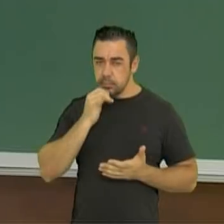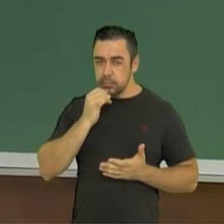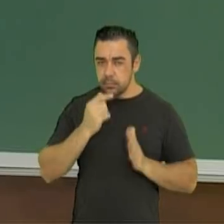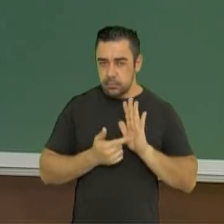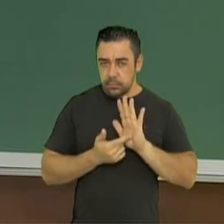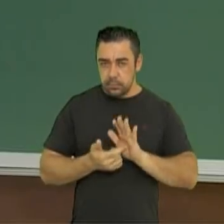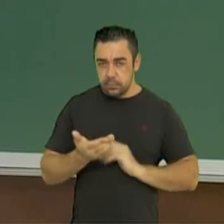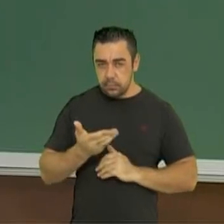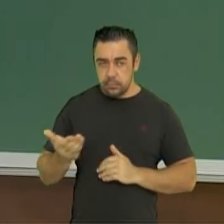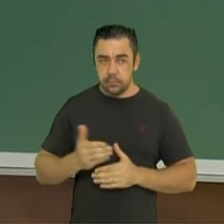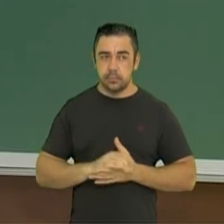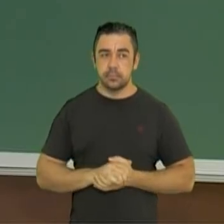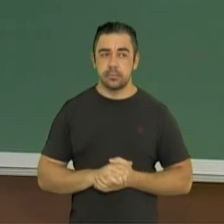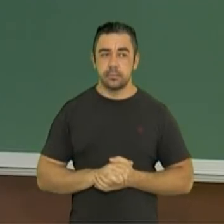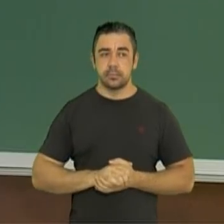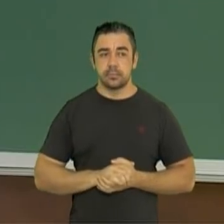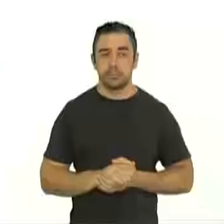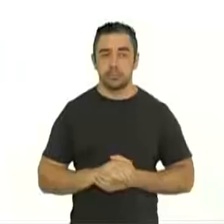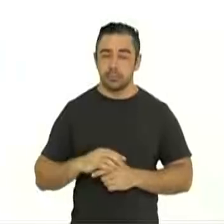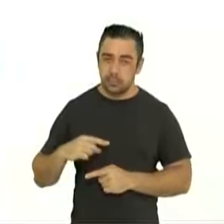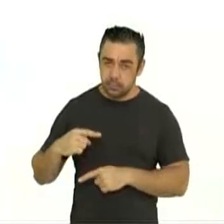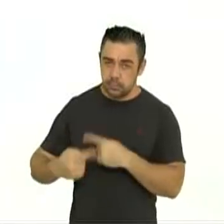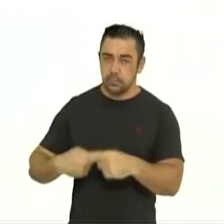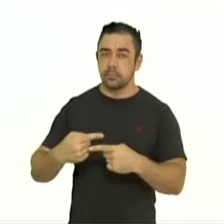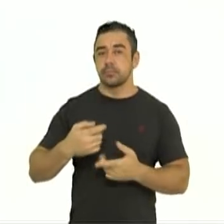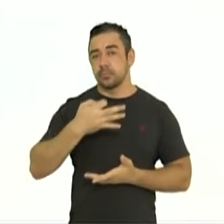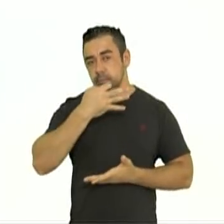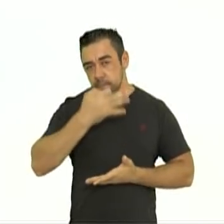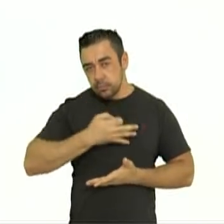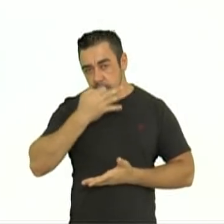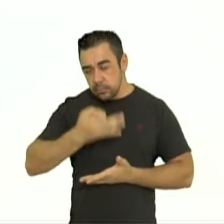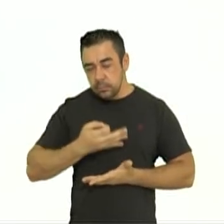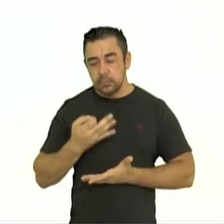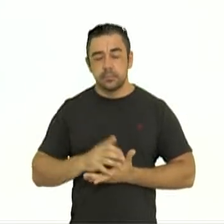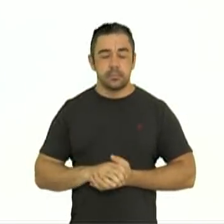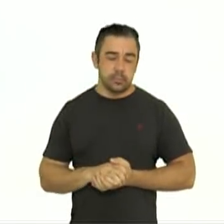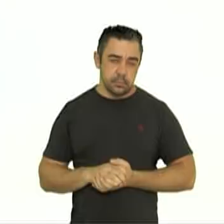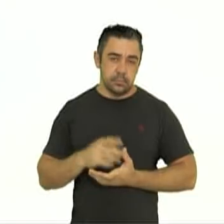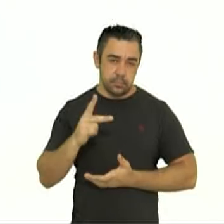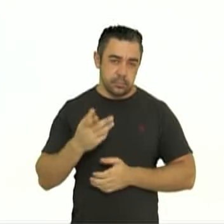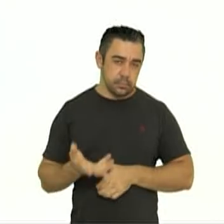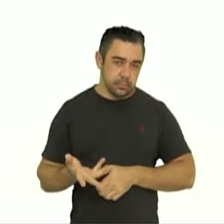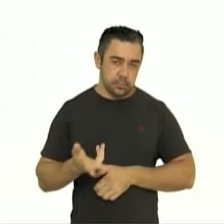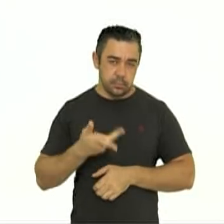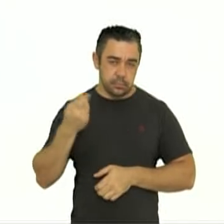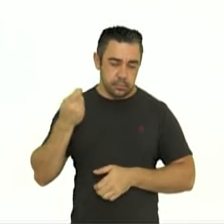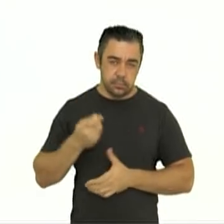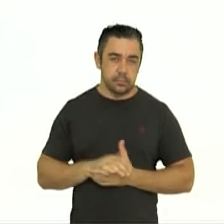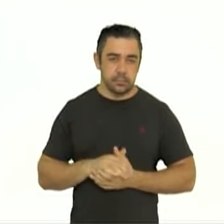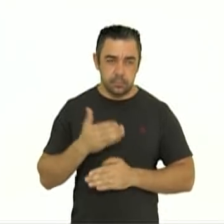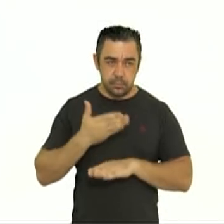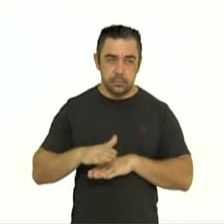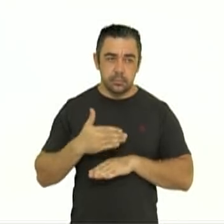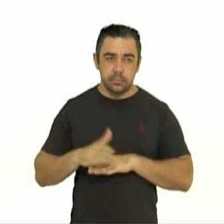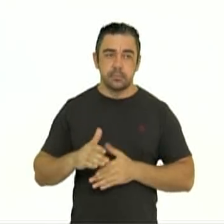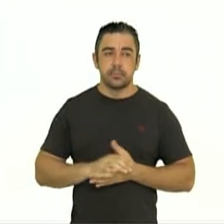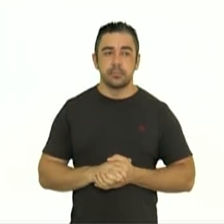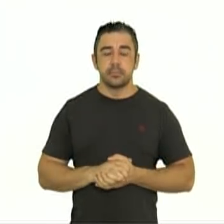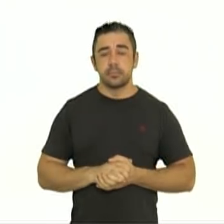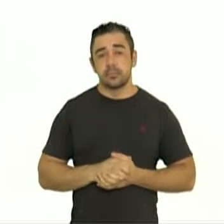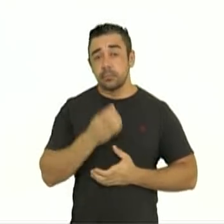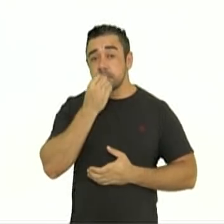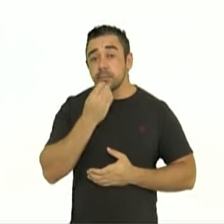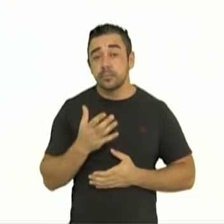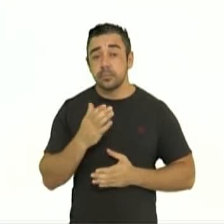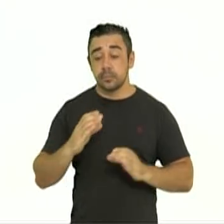que a prof trouxe para vocês. O desenvolvimento da argumentação, a sua habilidade, né? A prática traz isso